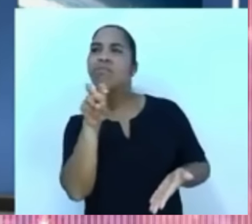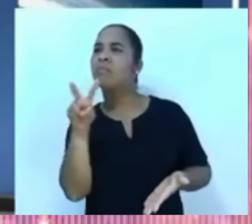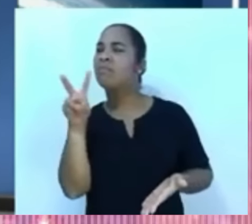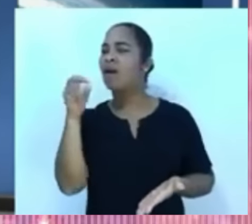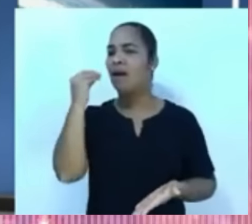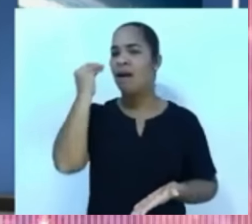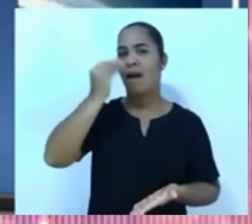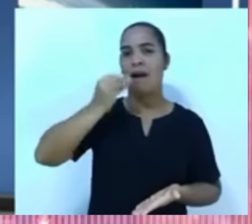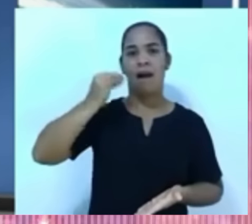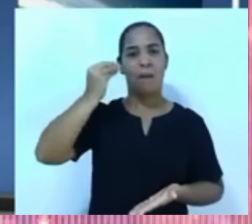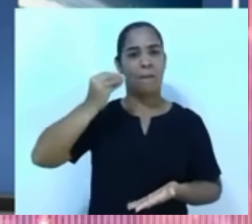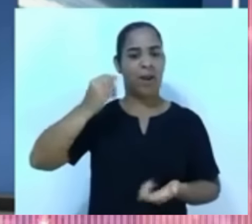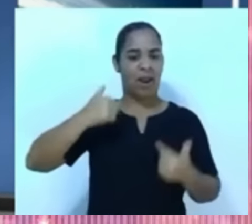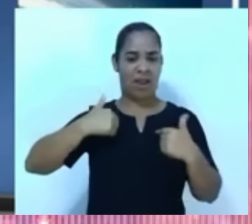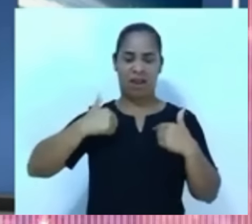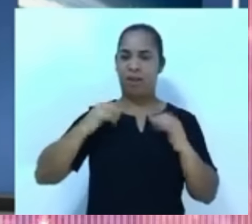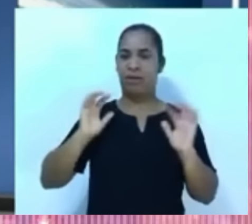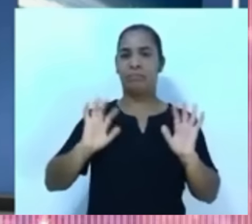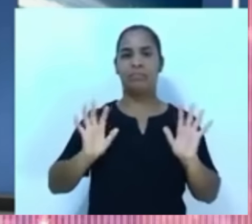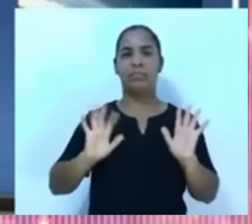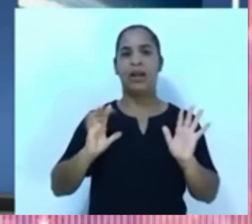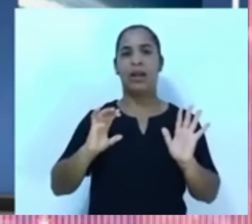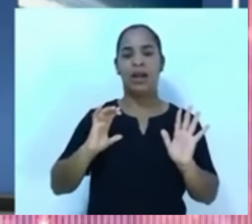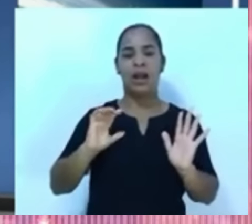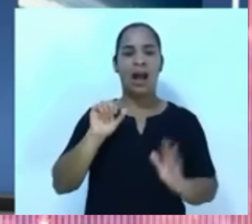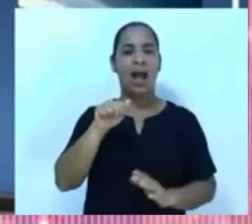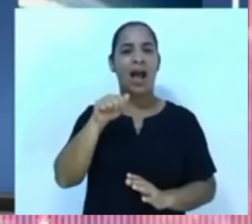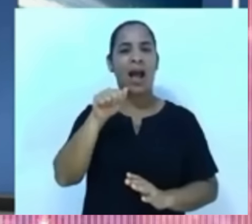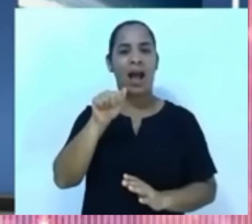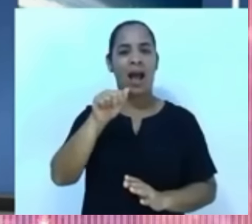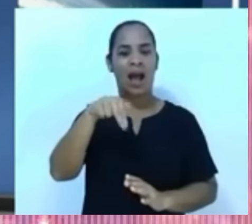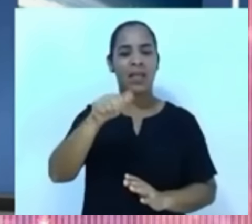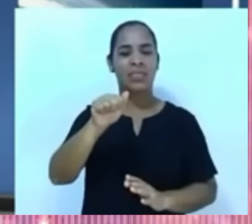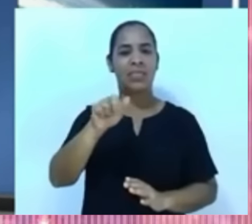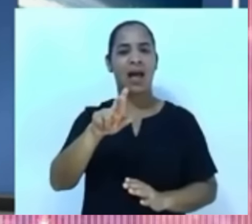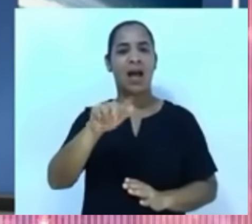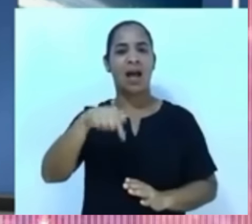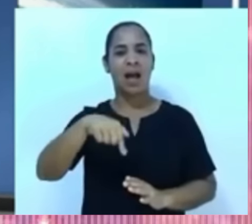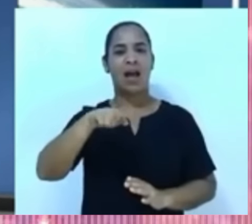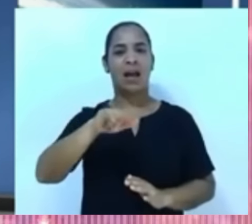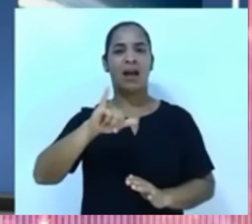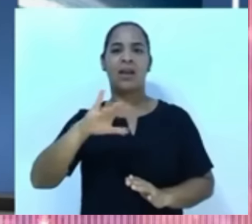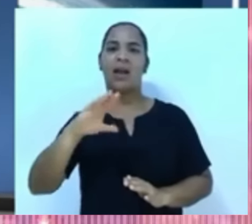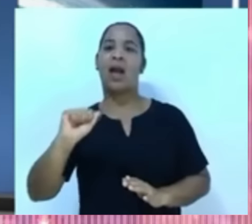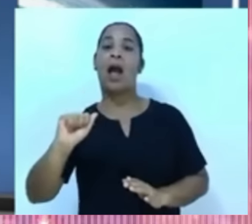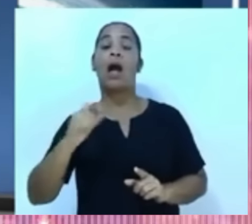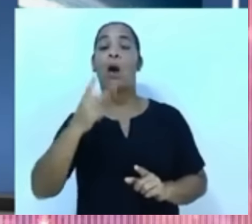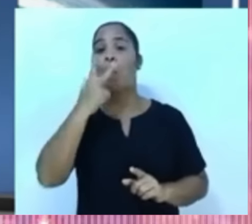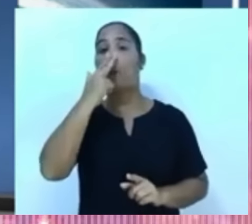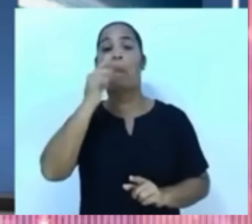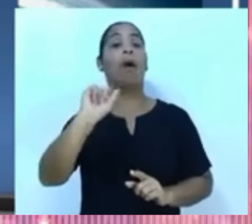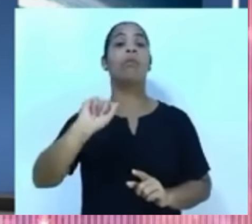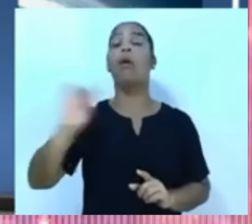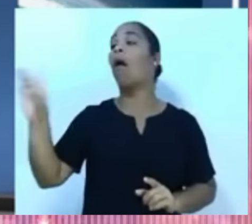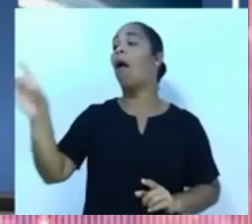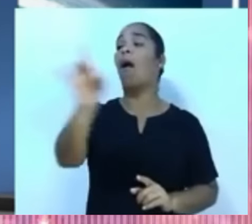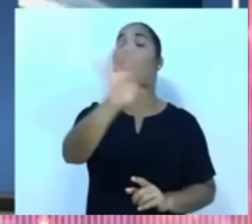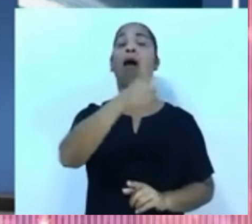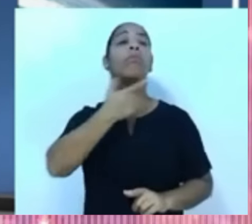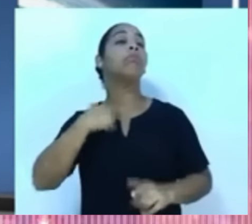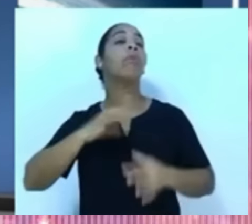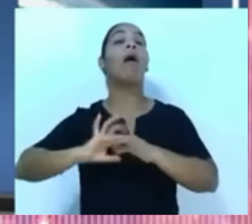que eu pessoalmente chamaria anárquica aquela na qual cada qual faz o que ele apraz aquilo